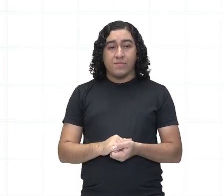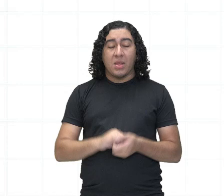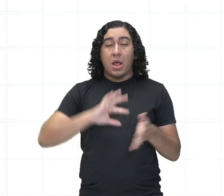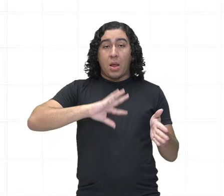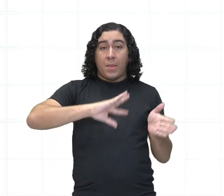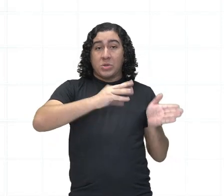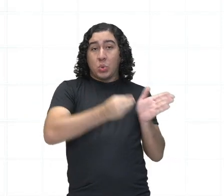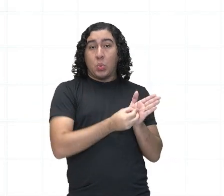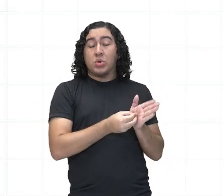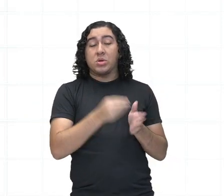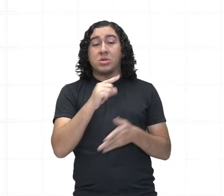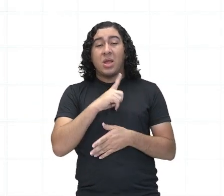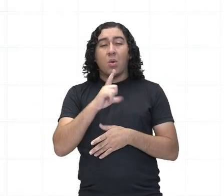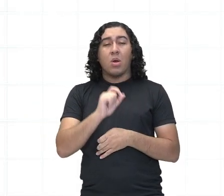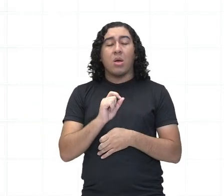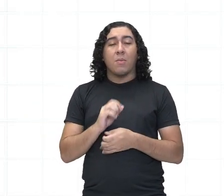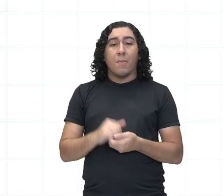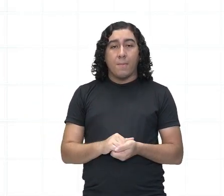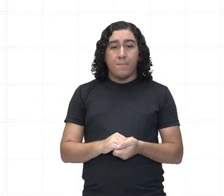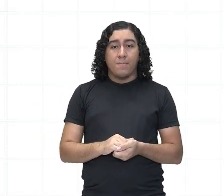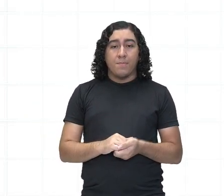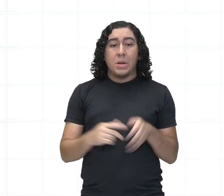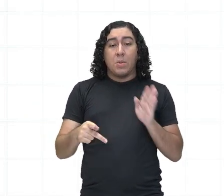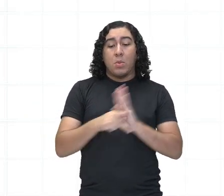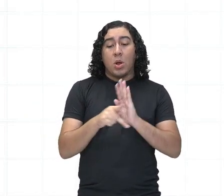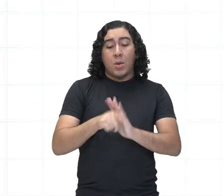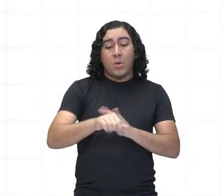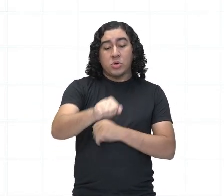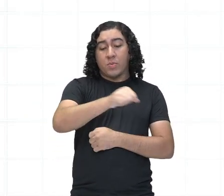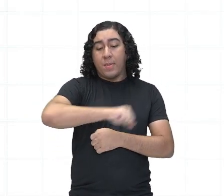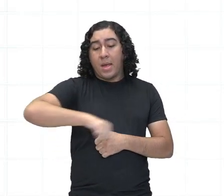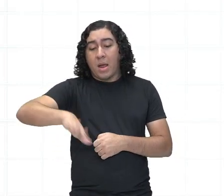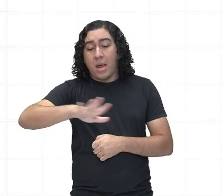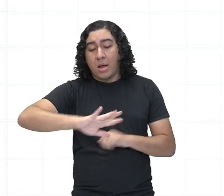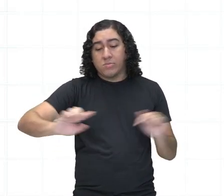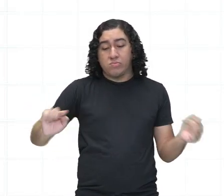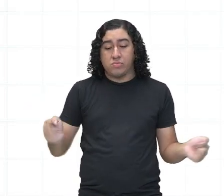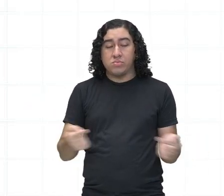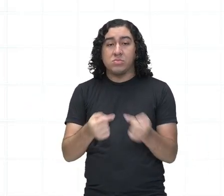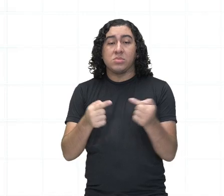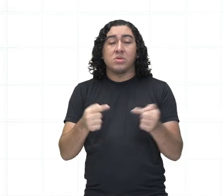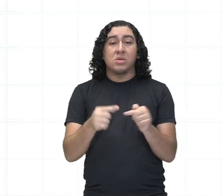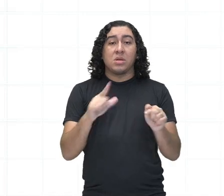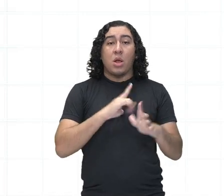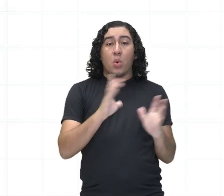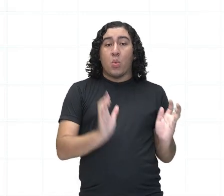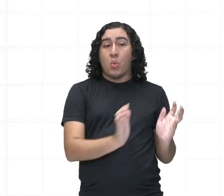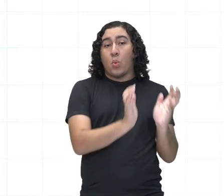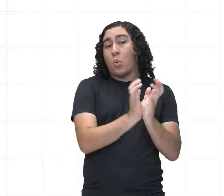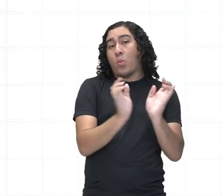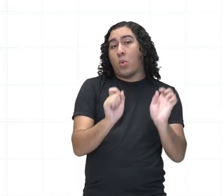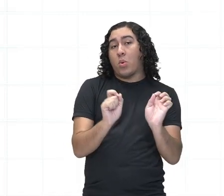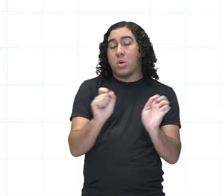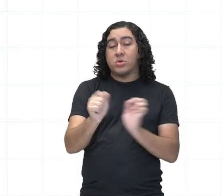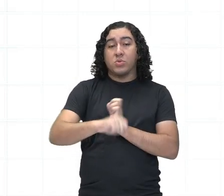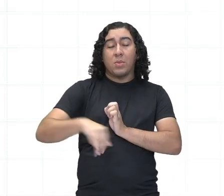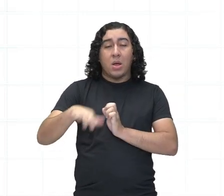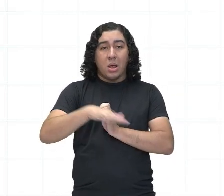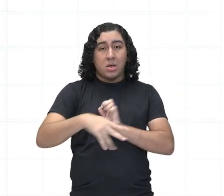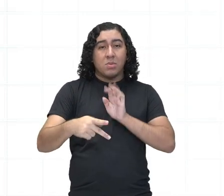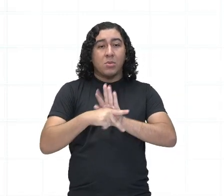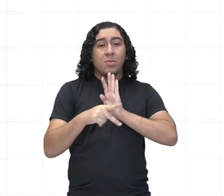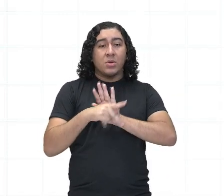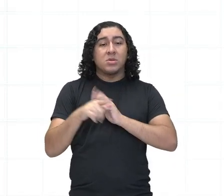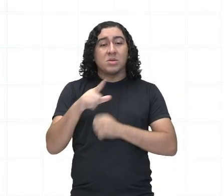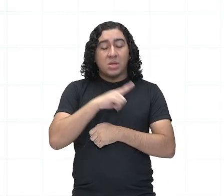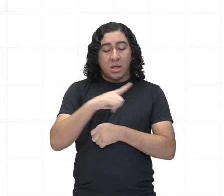Amazônia, que é composta por campos, que é composta aí por um conjunto de ambientes que tem